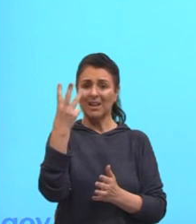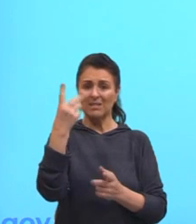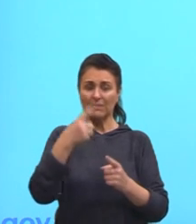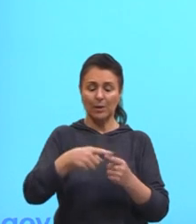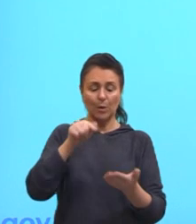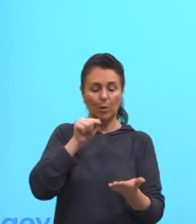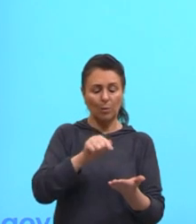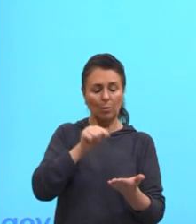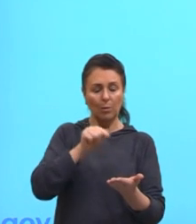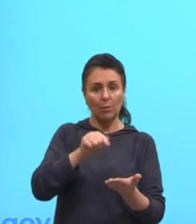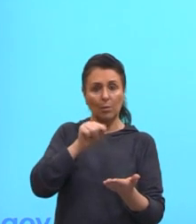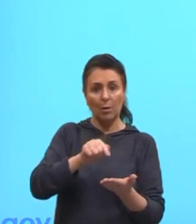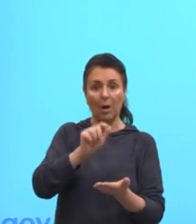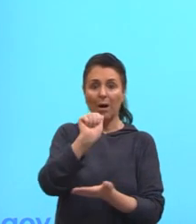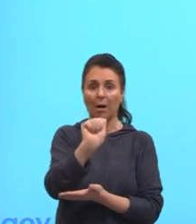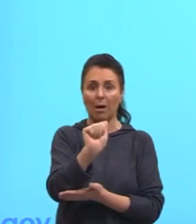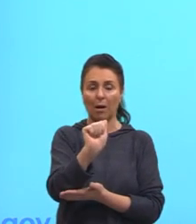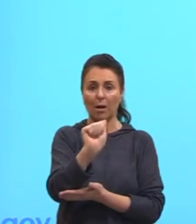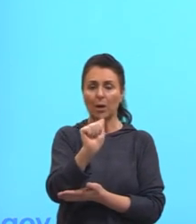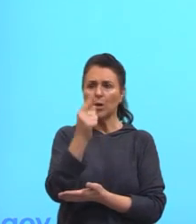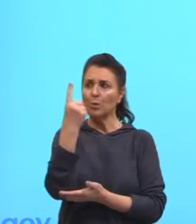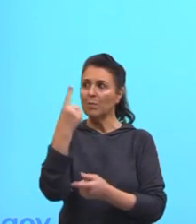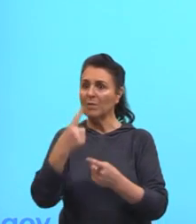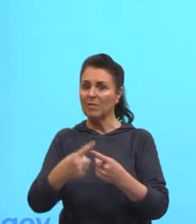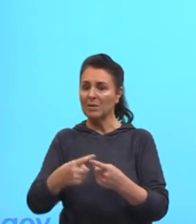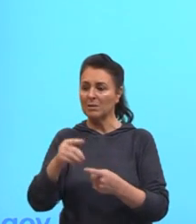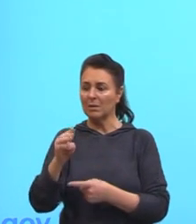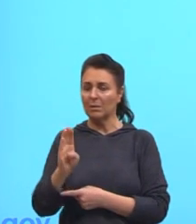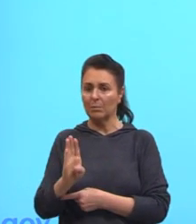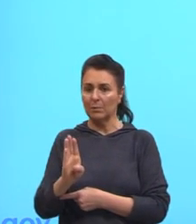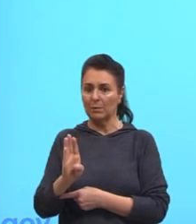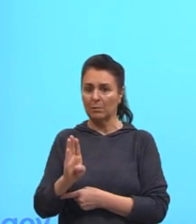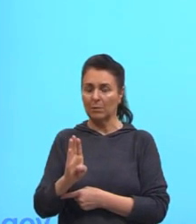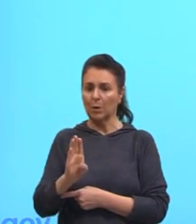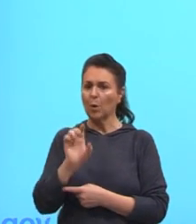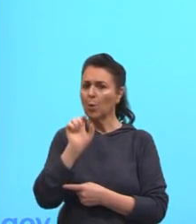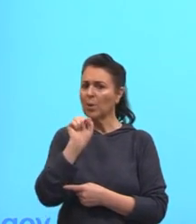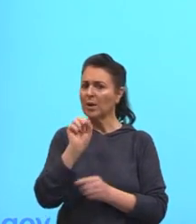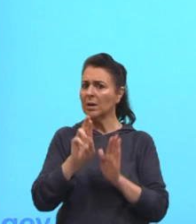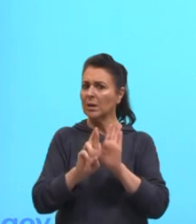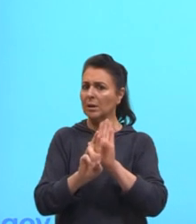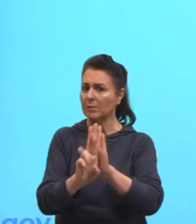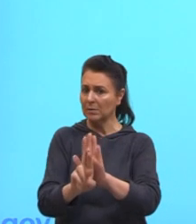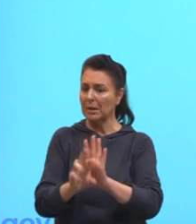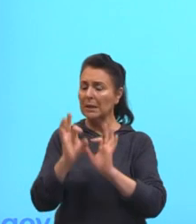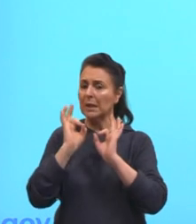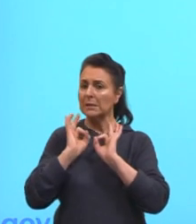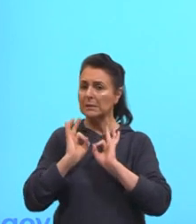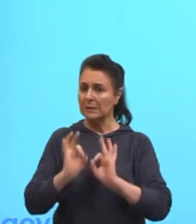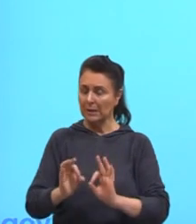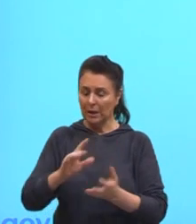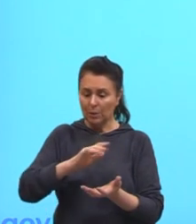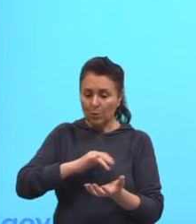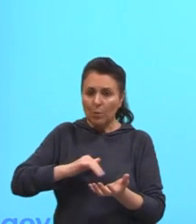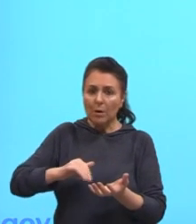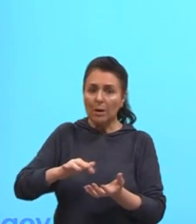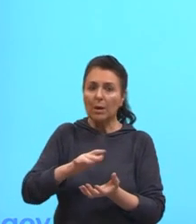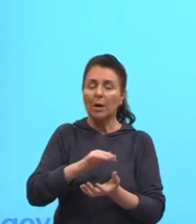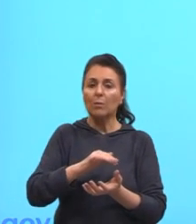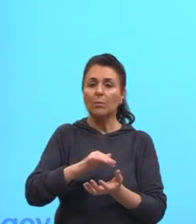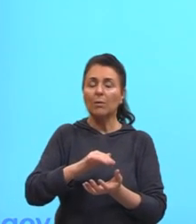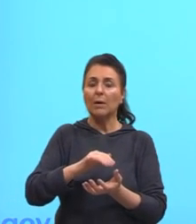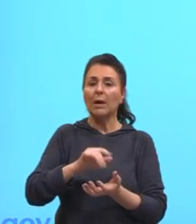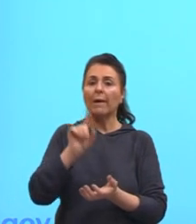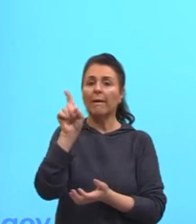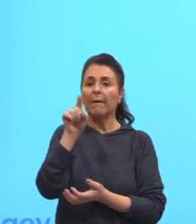vezes até cla e depois uma vez a tecla b a expressão que representa corretamente o cálculo efetuado na